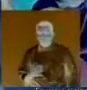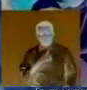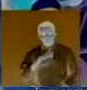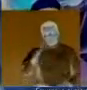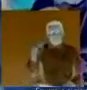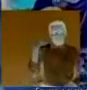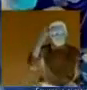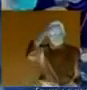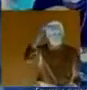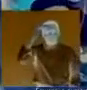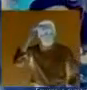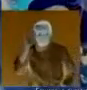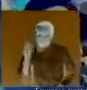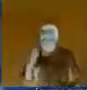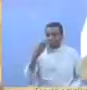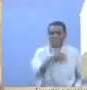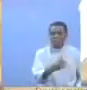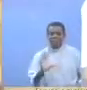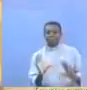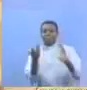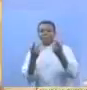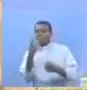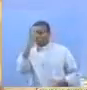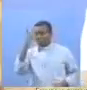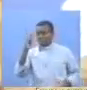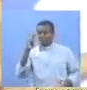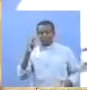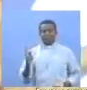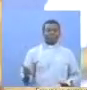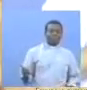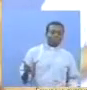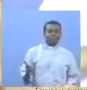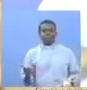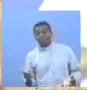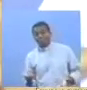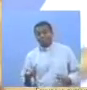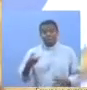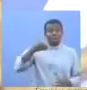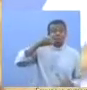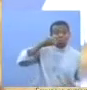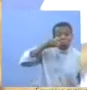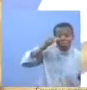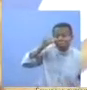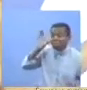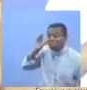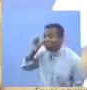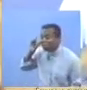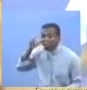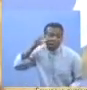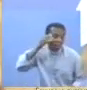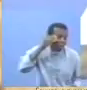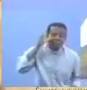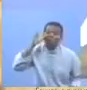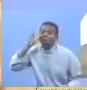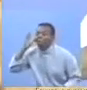bobagem. E também porque vem muito penetra na festa. Teve um sujeito que estava dando uma